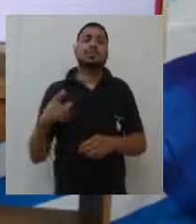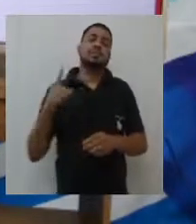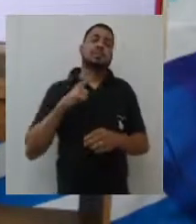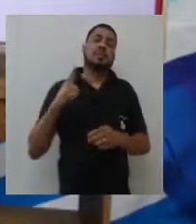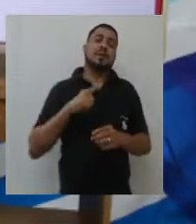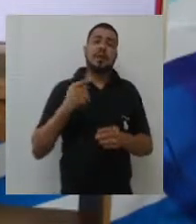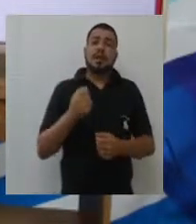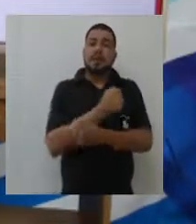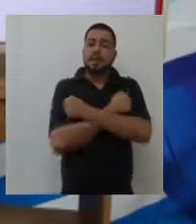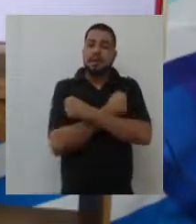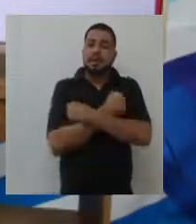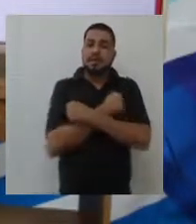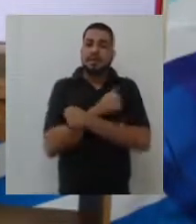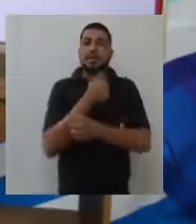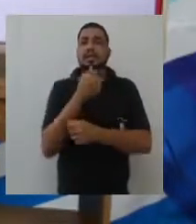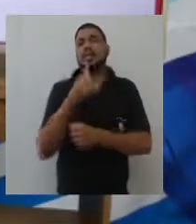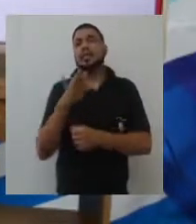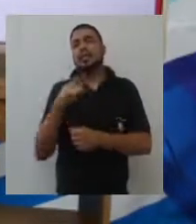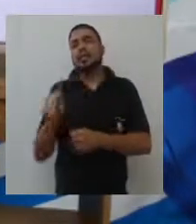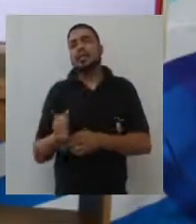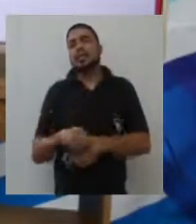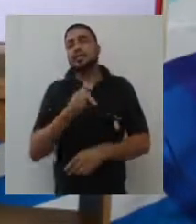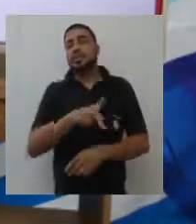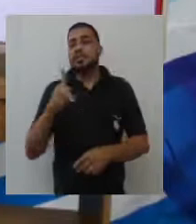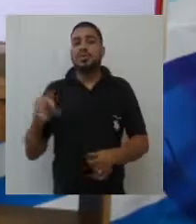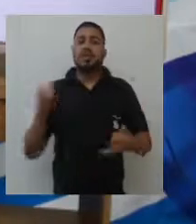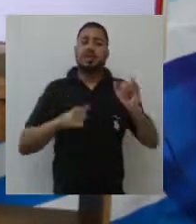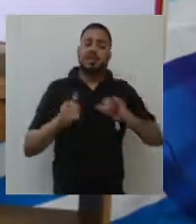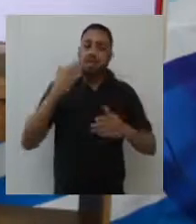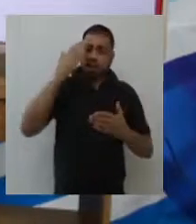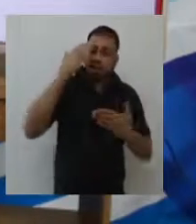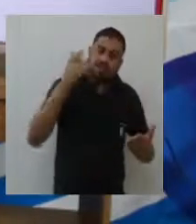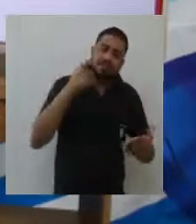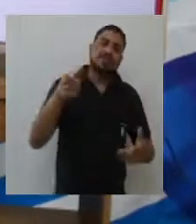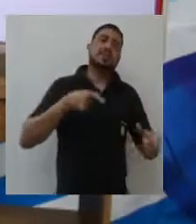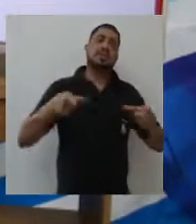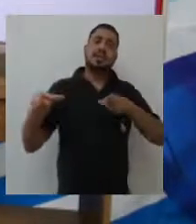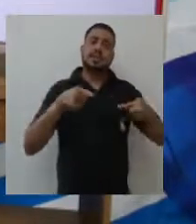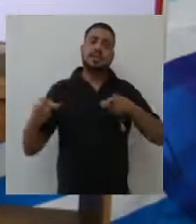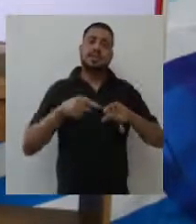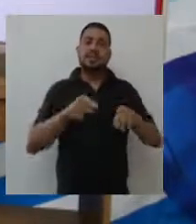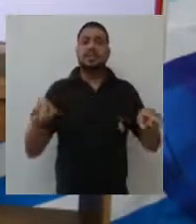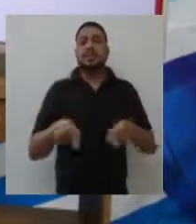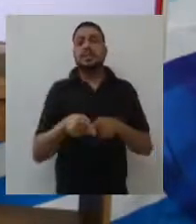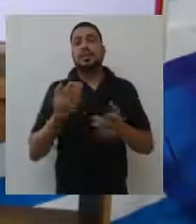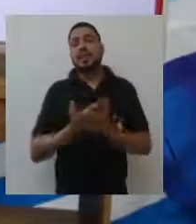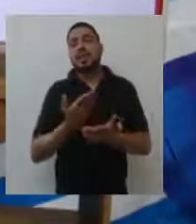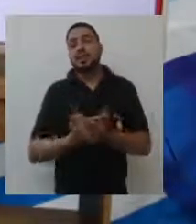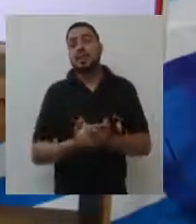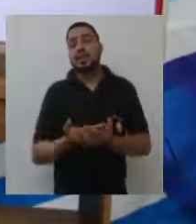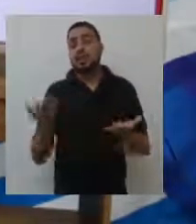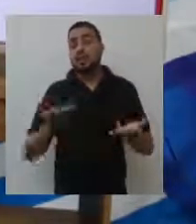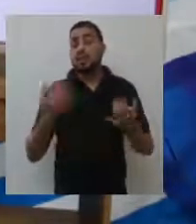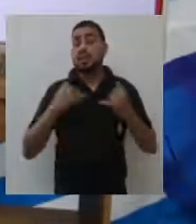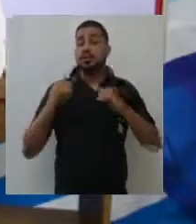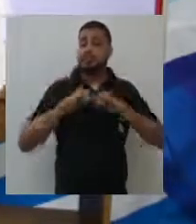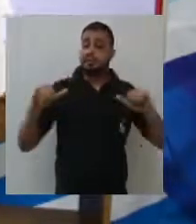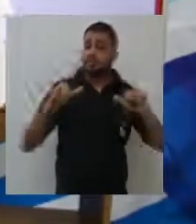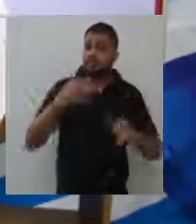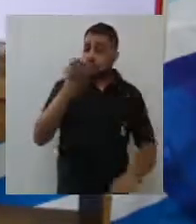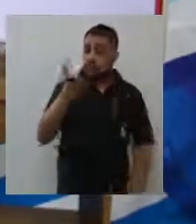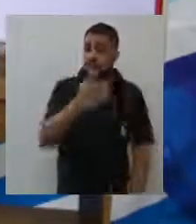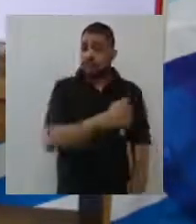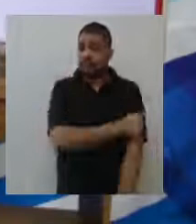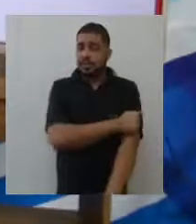minha professora de química. Adriele, um beijão. Obrigado pelo trabalho que você está fazendo em sala de aula. Agora eu quero mandar um recado para você, amigo